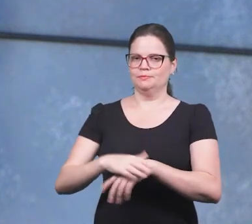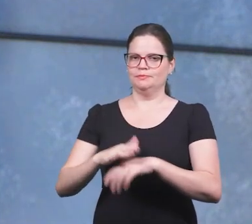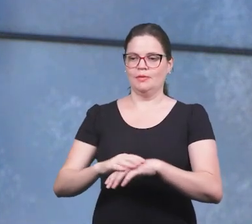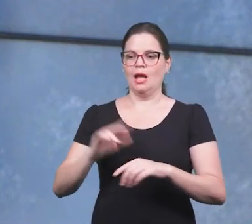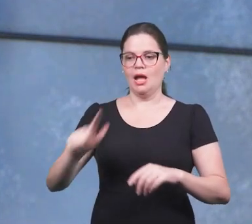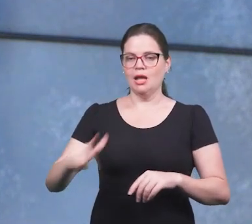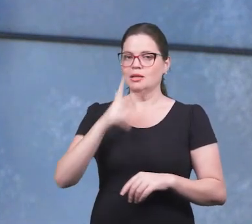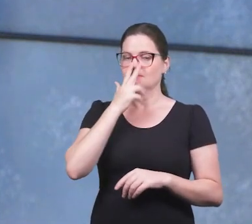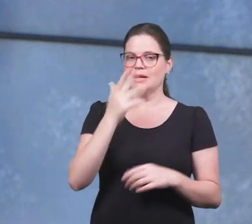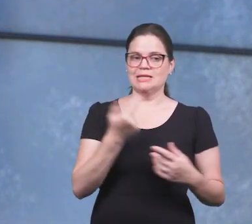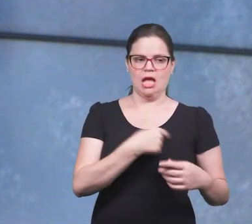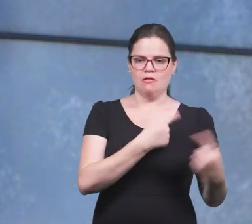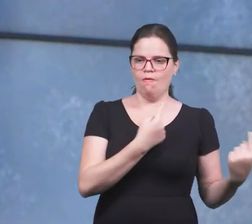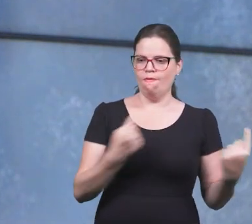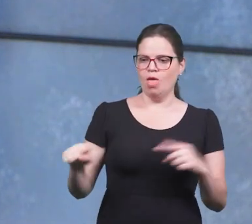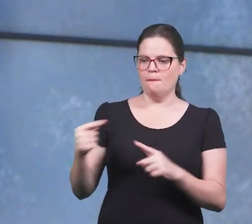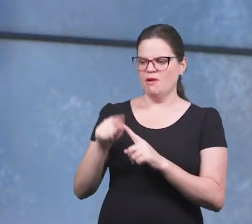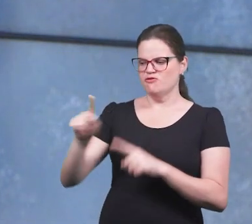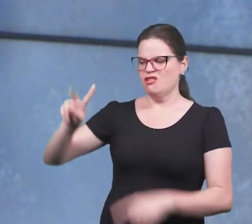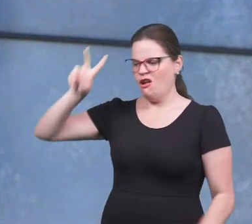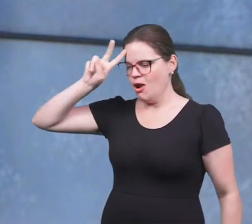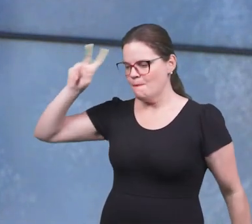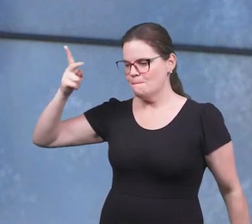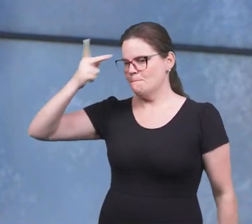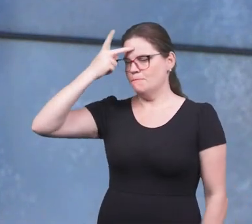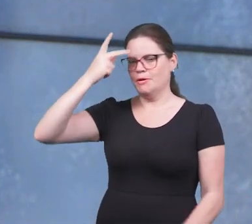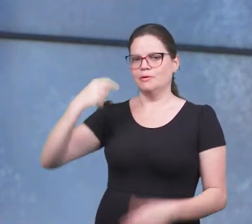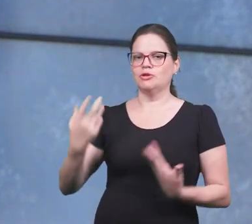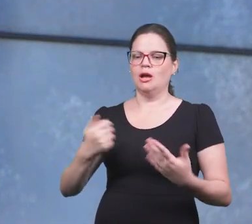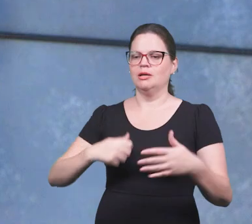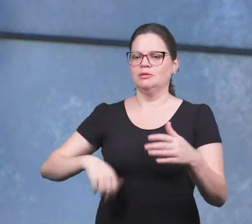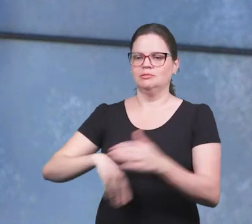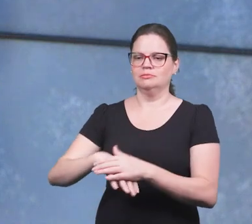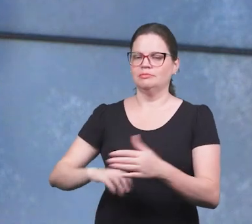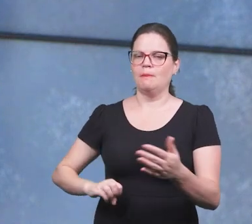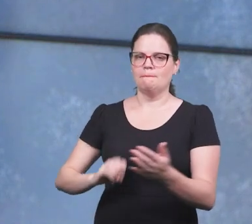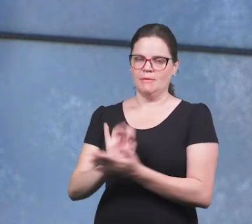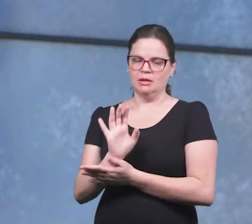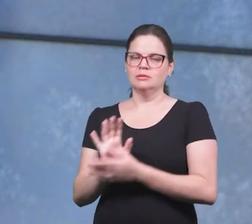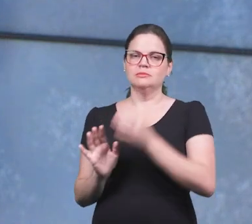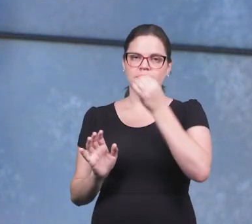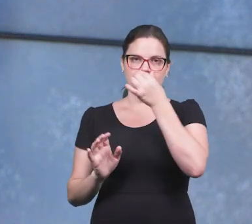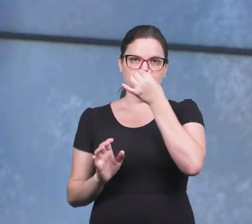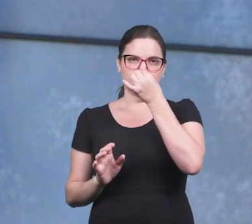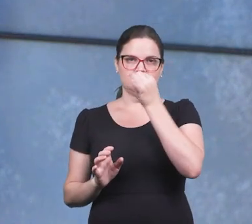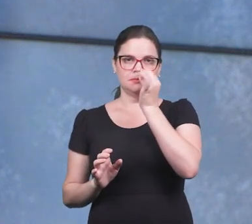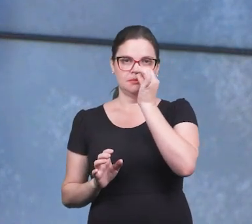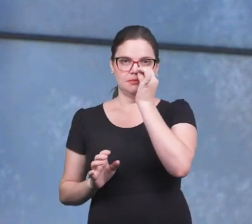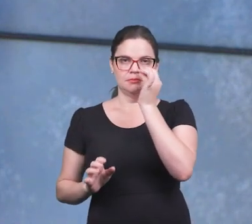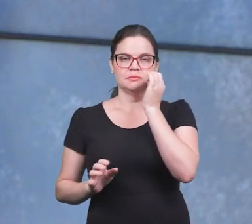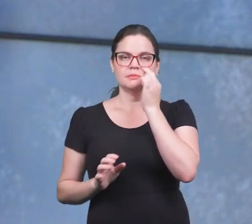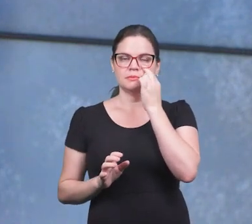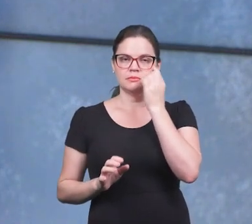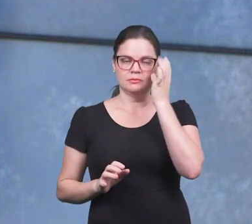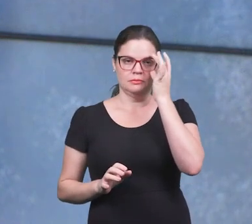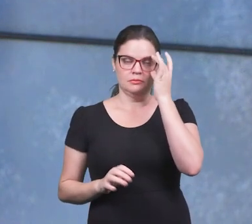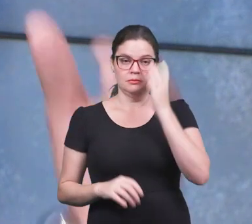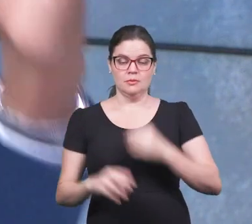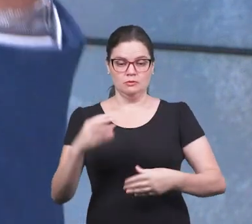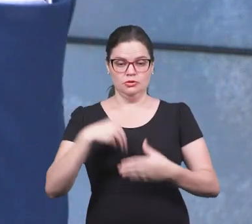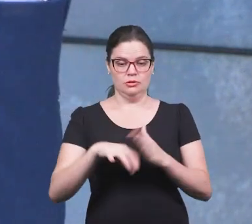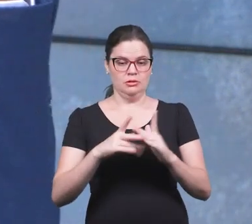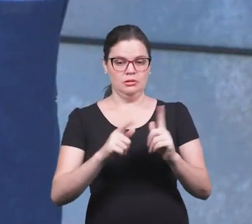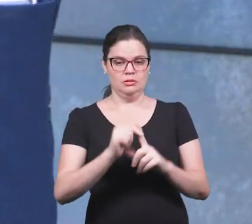rebeldia e, por essa razão, mais lá na frente, né, ele acabou sendo excomungado,